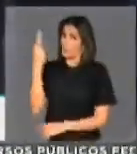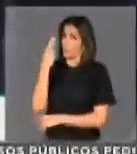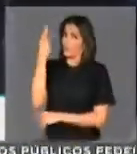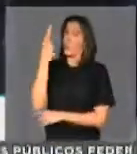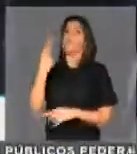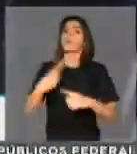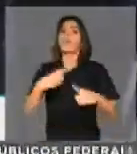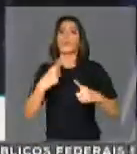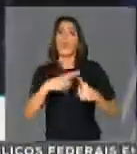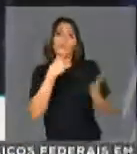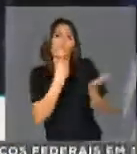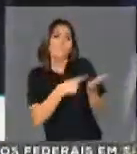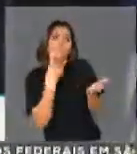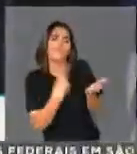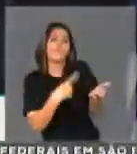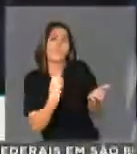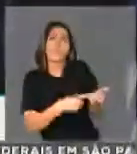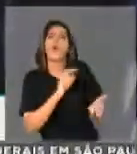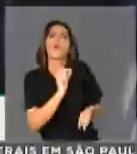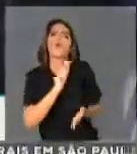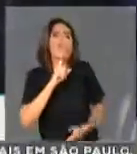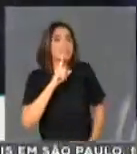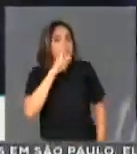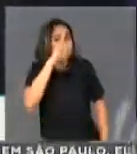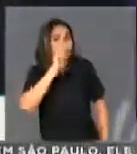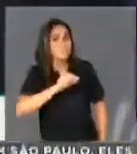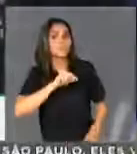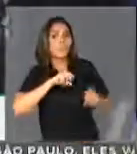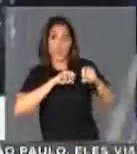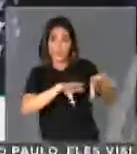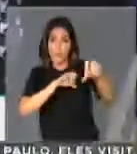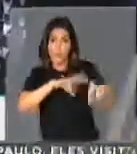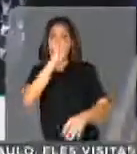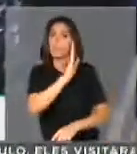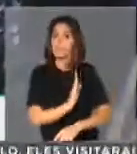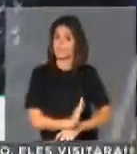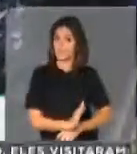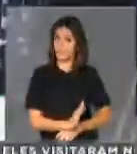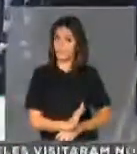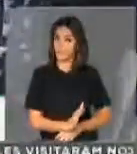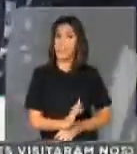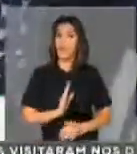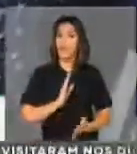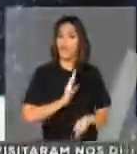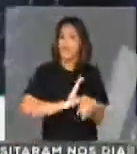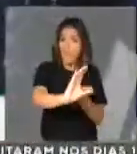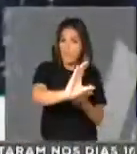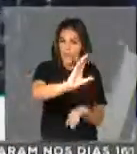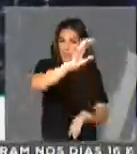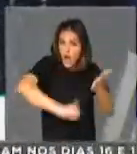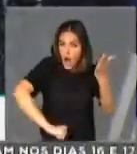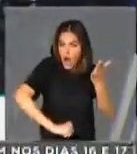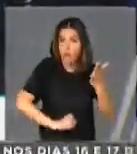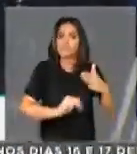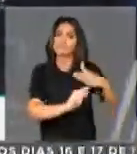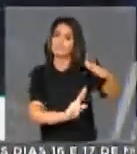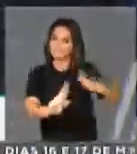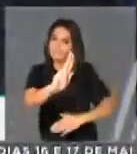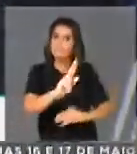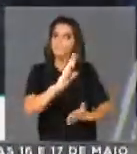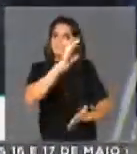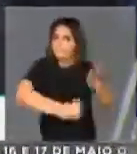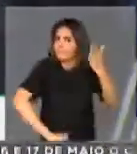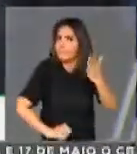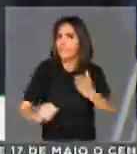combinação de uma agenda brutal que coloca em risco a educação brasileira, com o corte de verbas das universidades